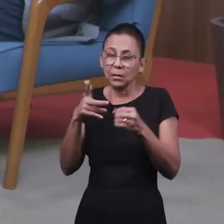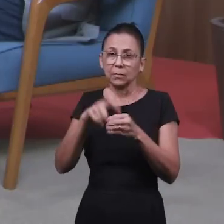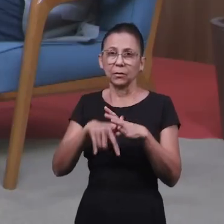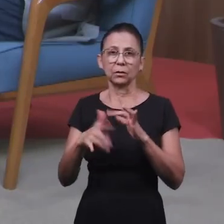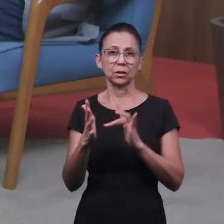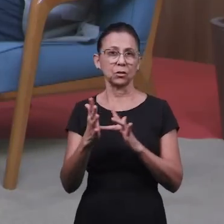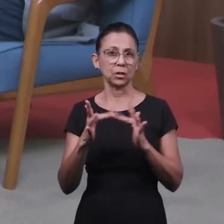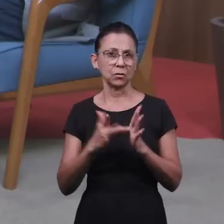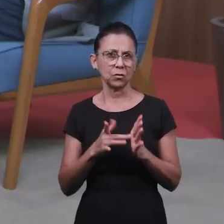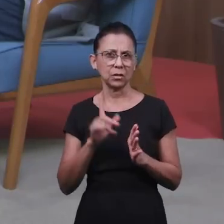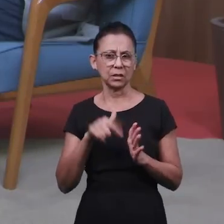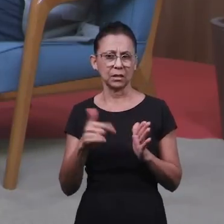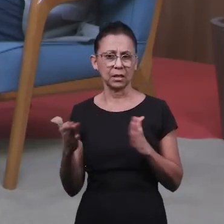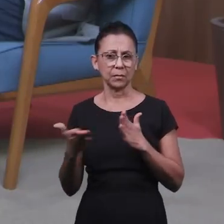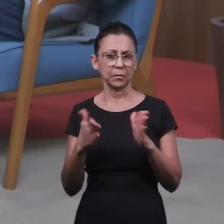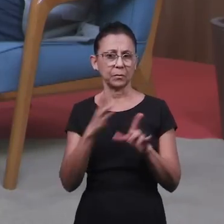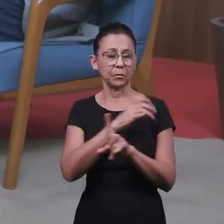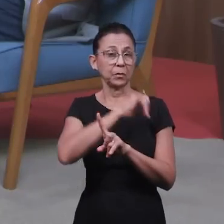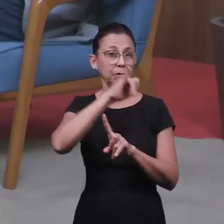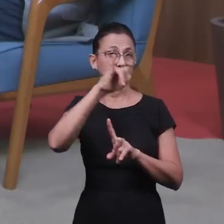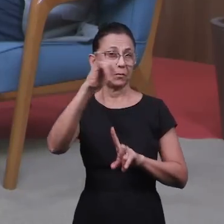profético, nós vemos